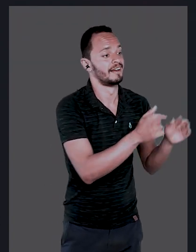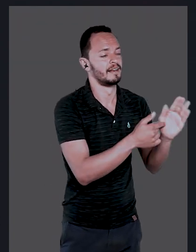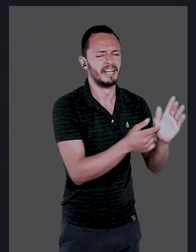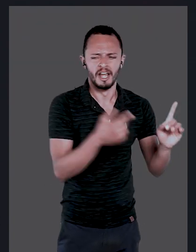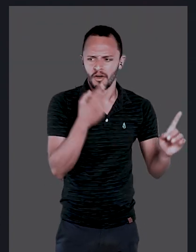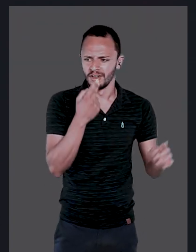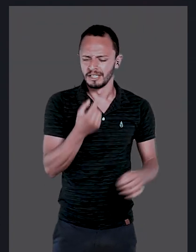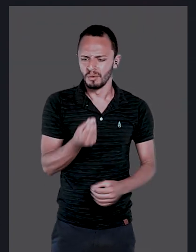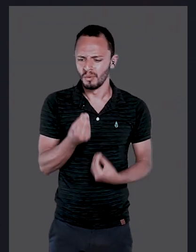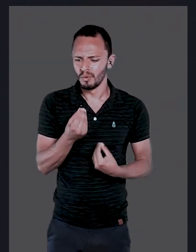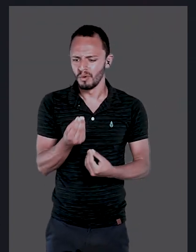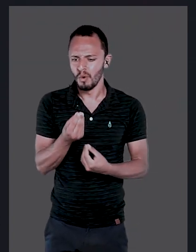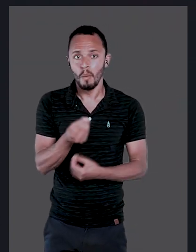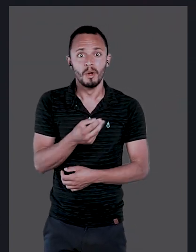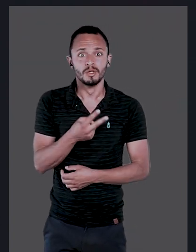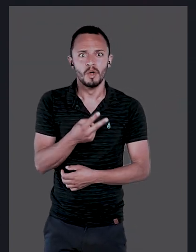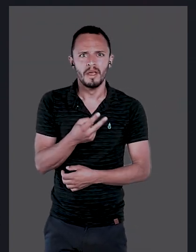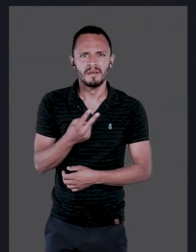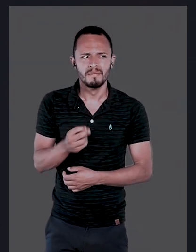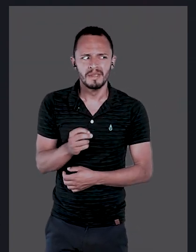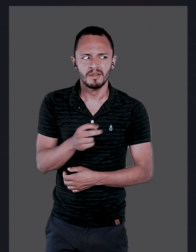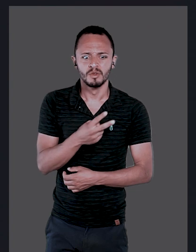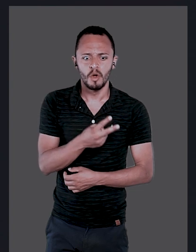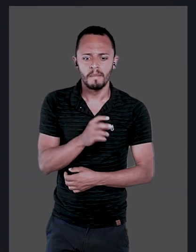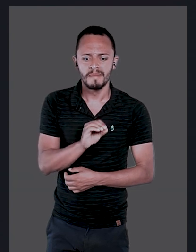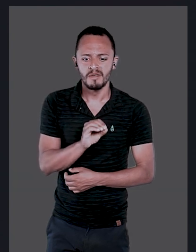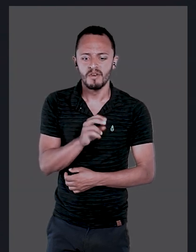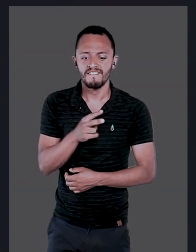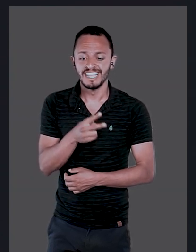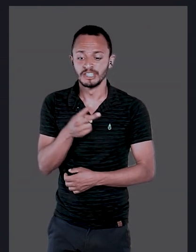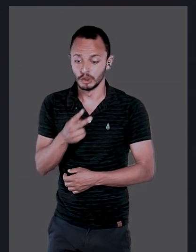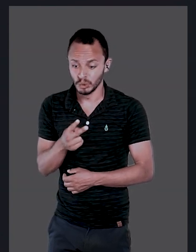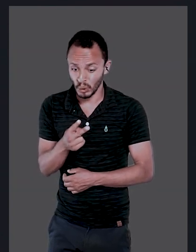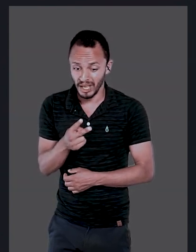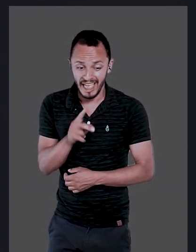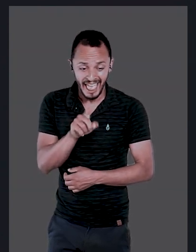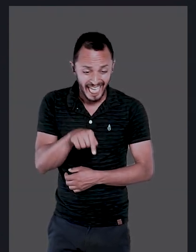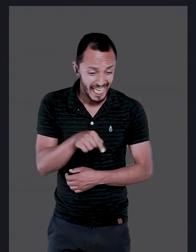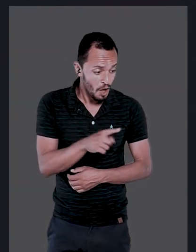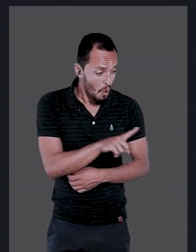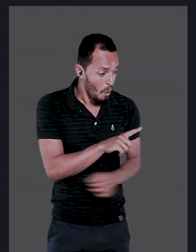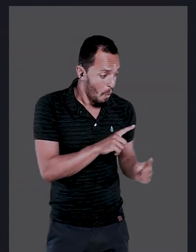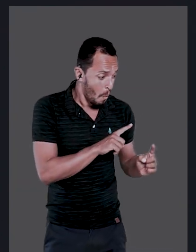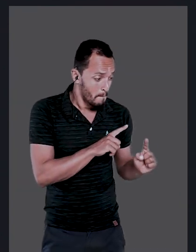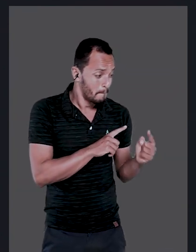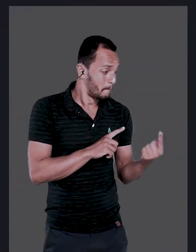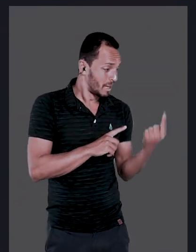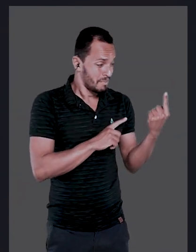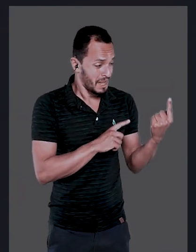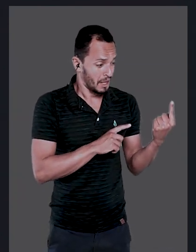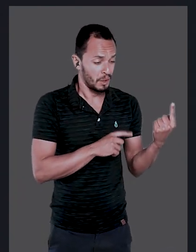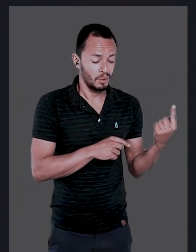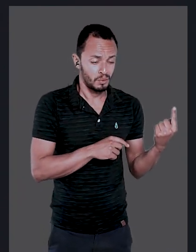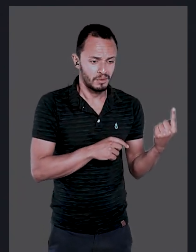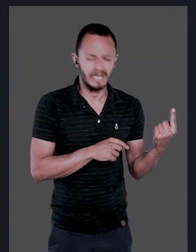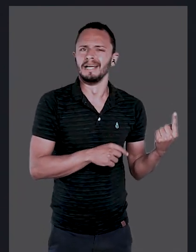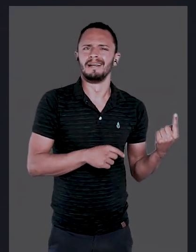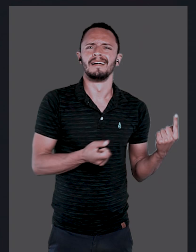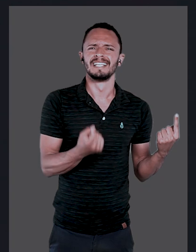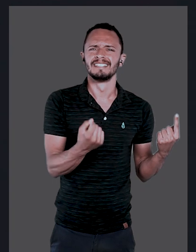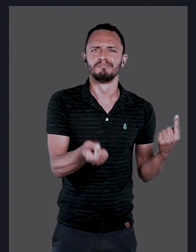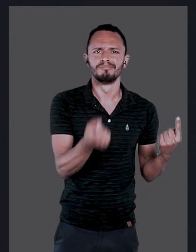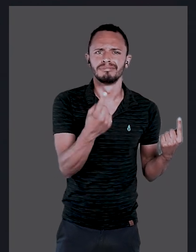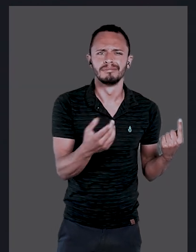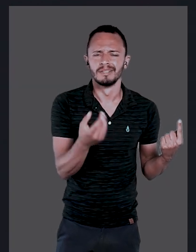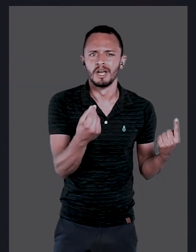com vergonha, não é? Porque o primeiro, em 2022 ainda há alguém para ser primeiro